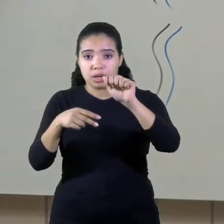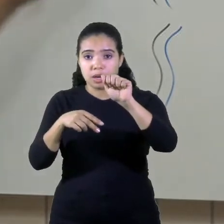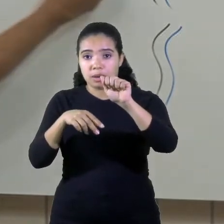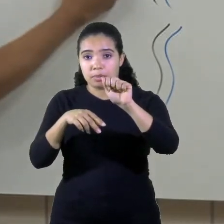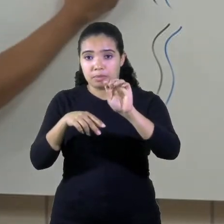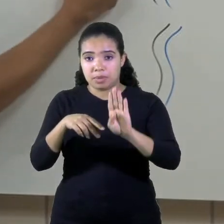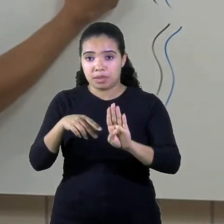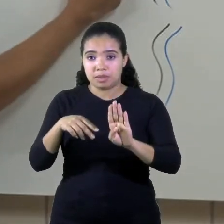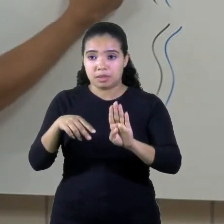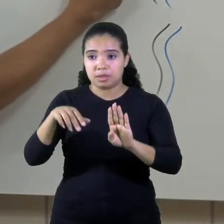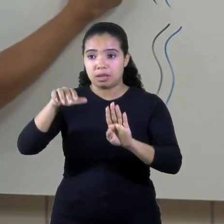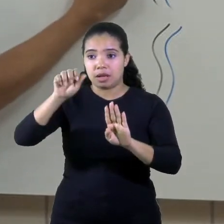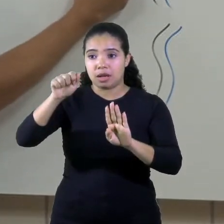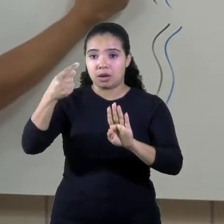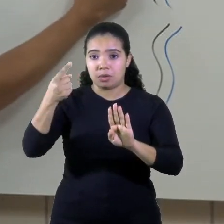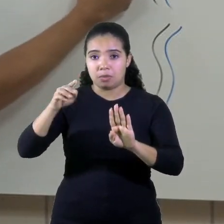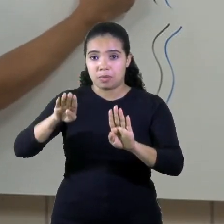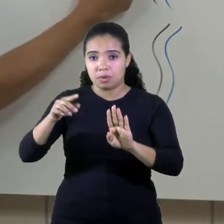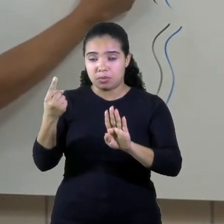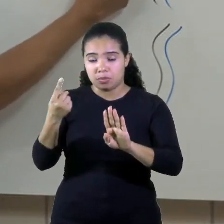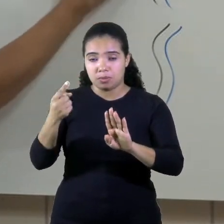B'.